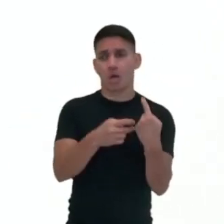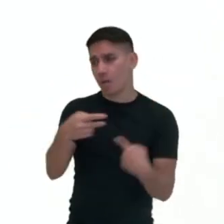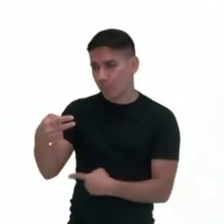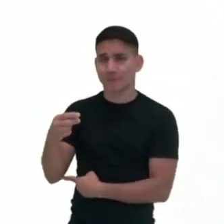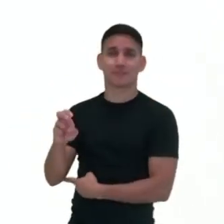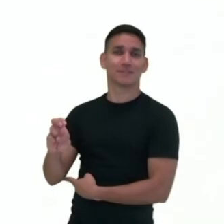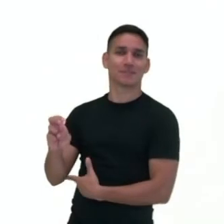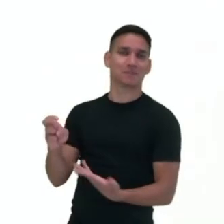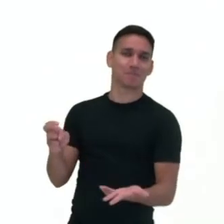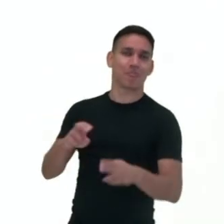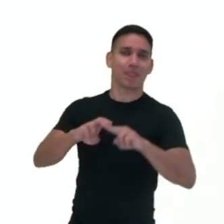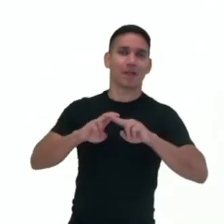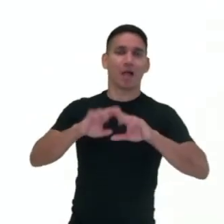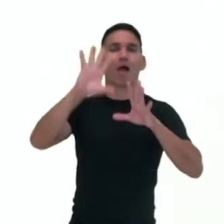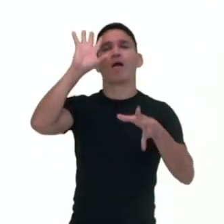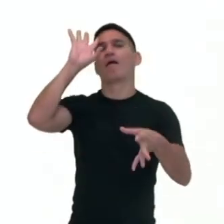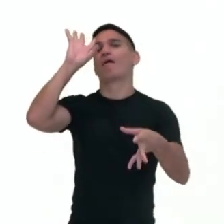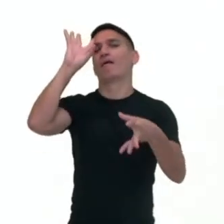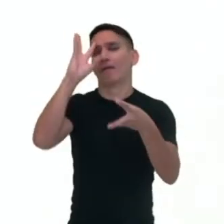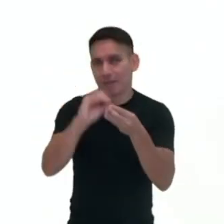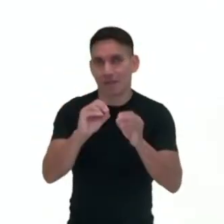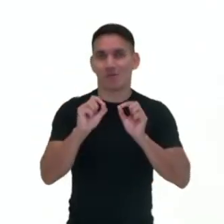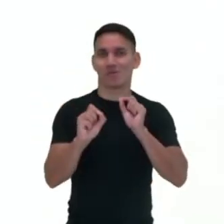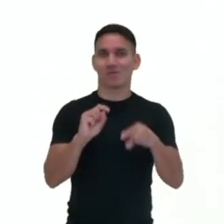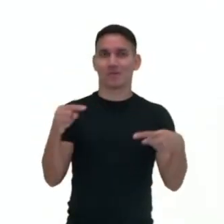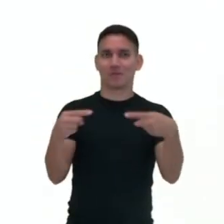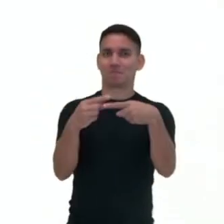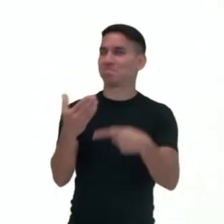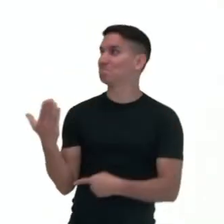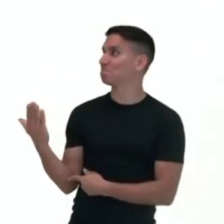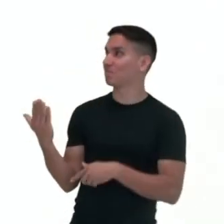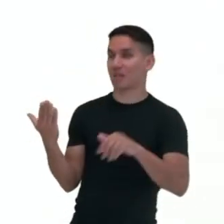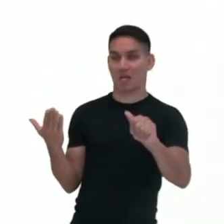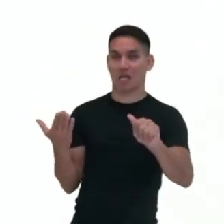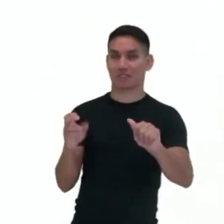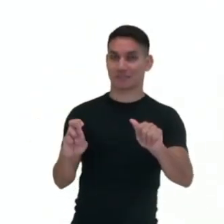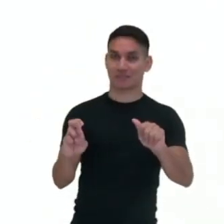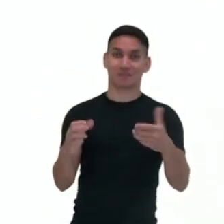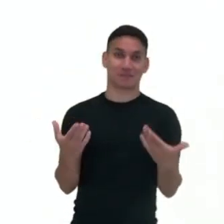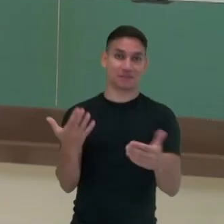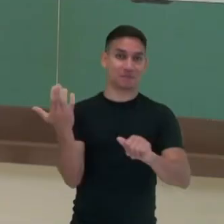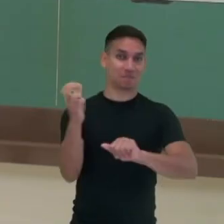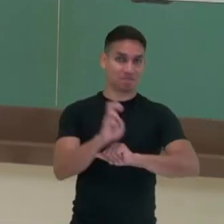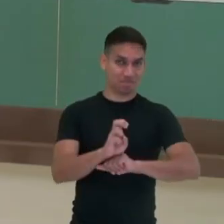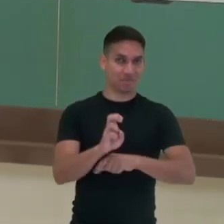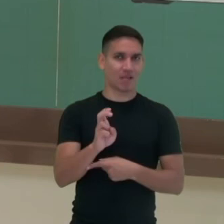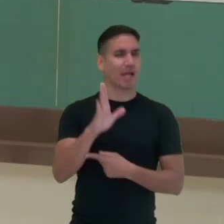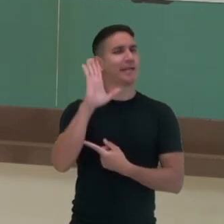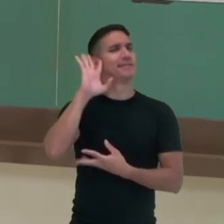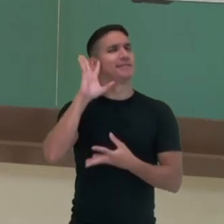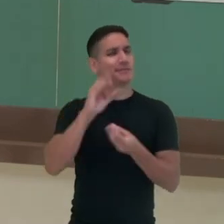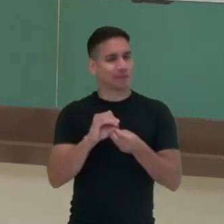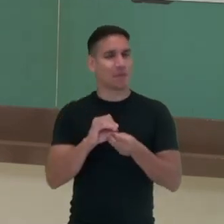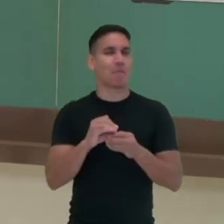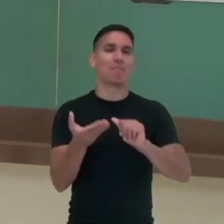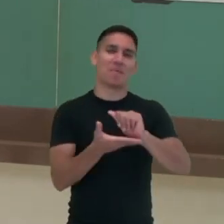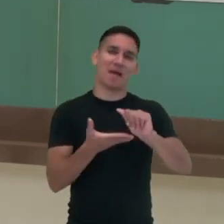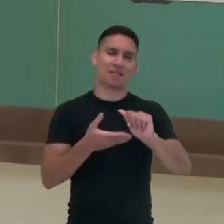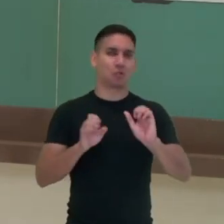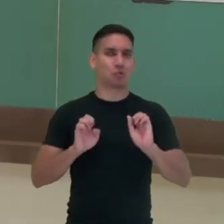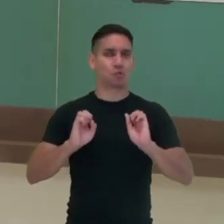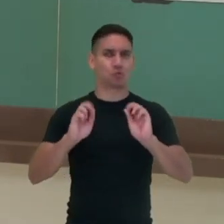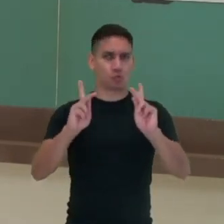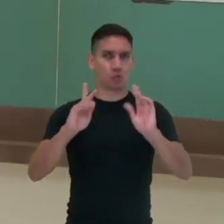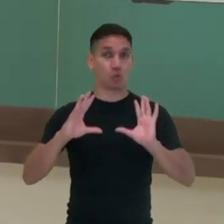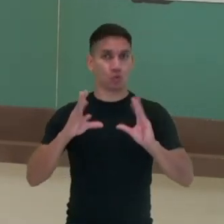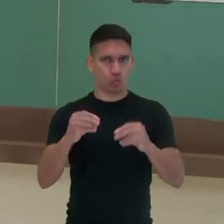a 5. Então, cheguei à conclusão que o meu A é 5. Descobrimos a base. Tá tudo ok? Sim, tá tudo ok. Por